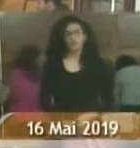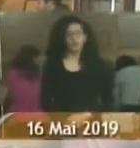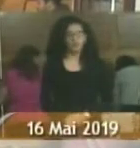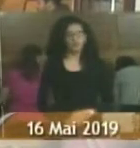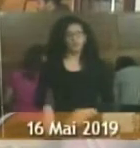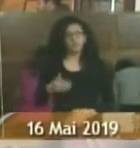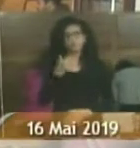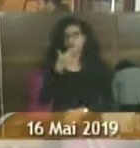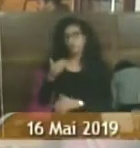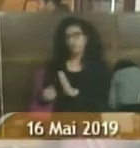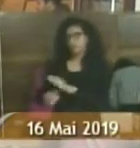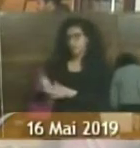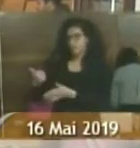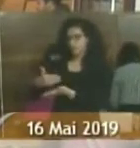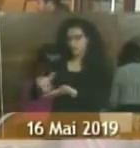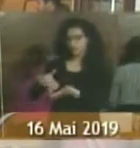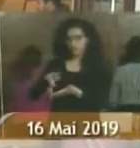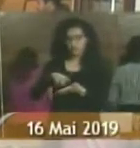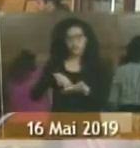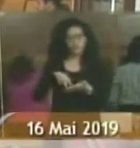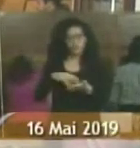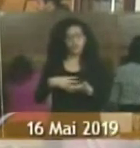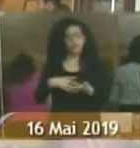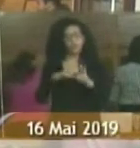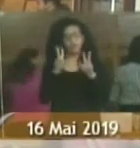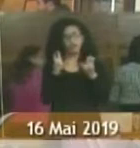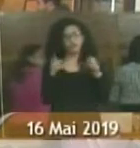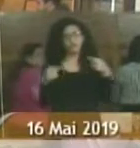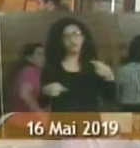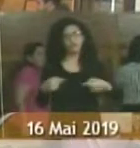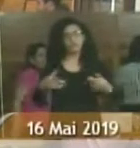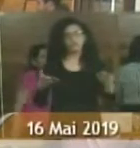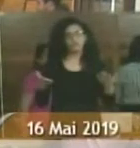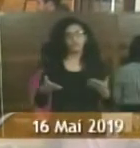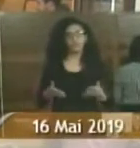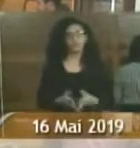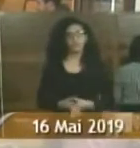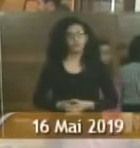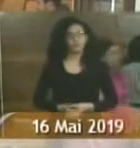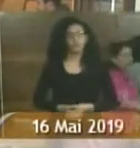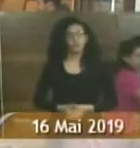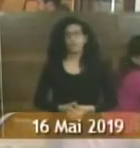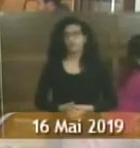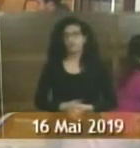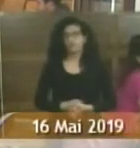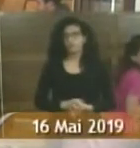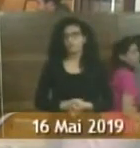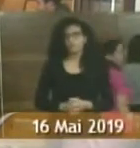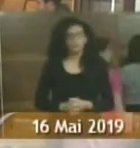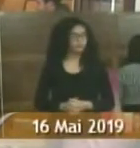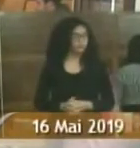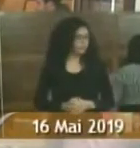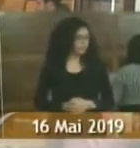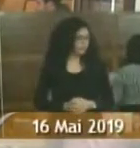Solicito ao primeiro secretário que proceda à leitura das matérias constantes do expediente, a saber.